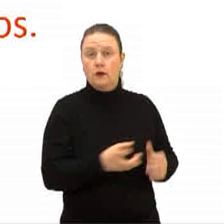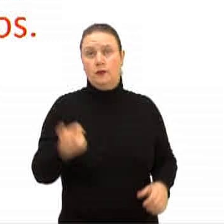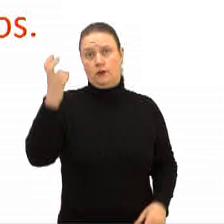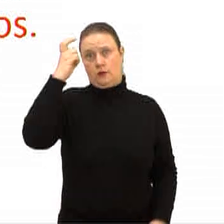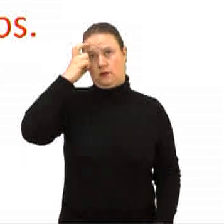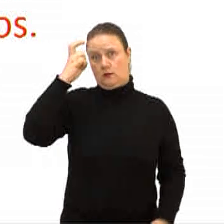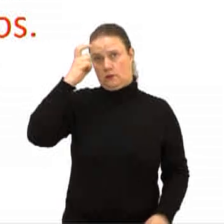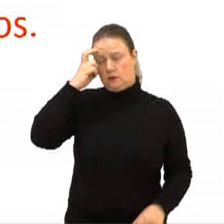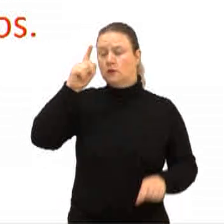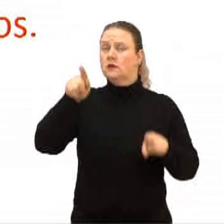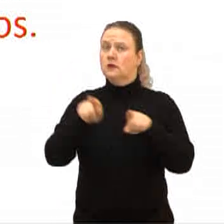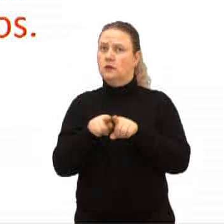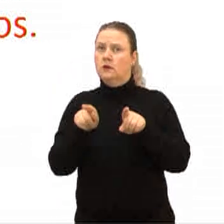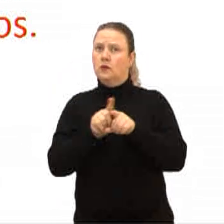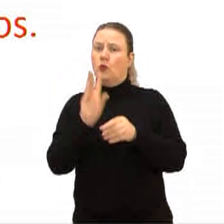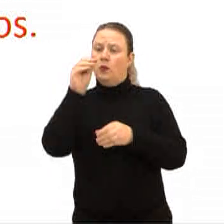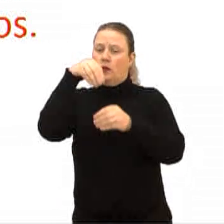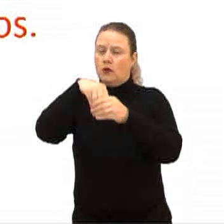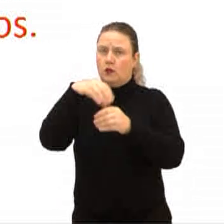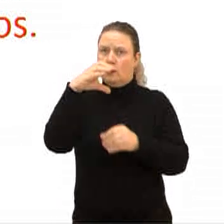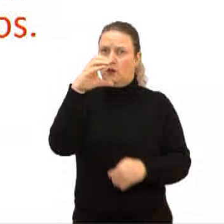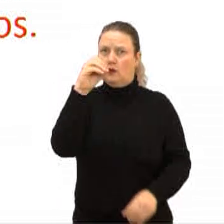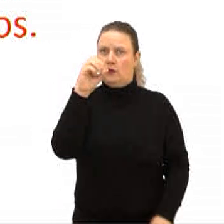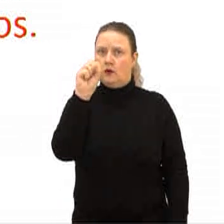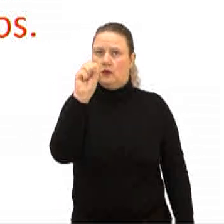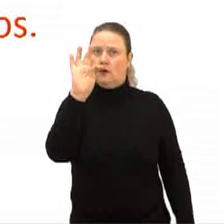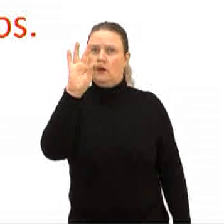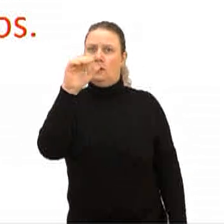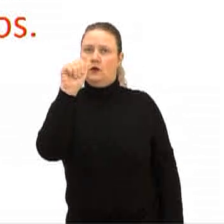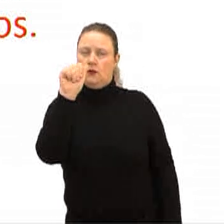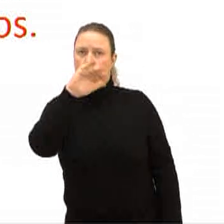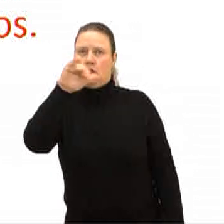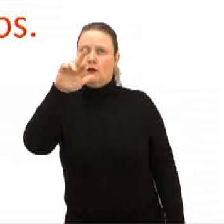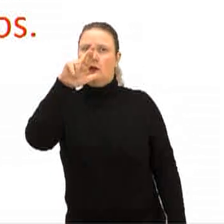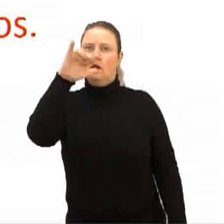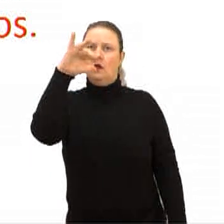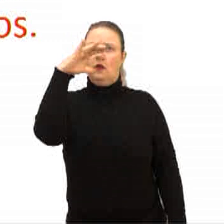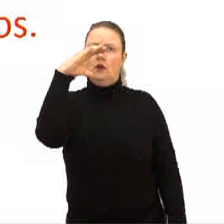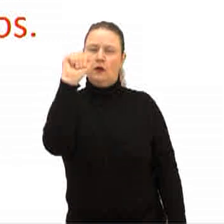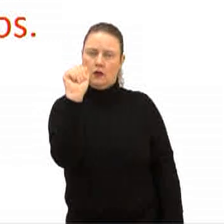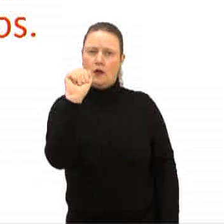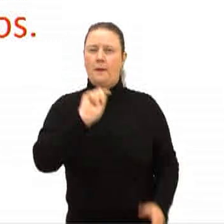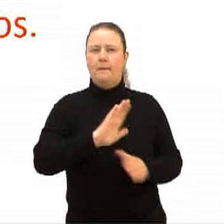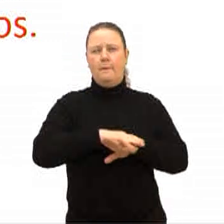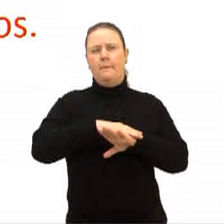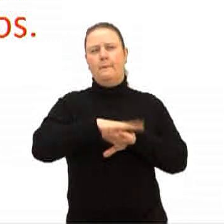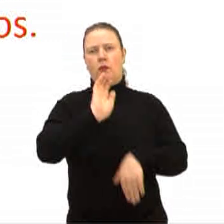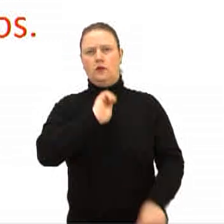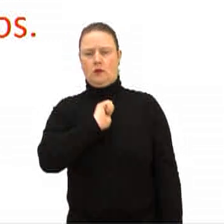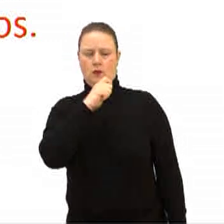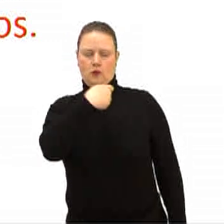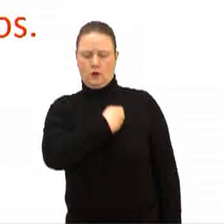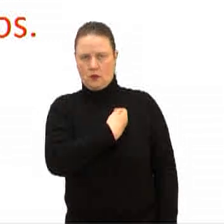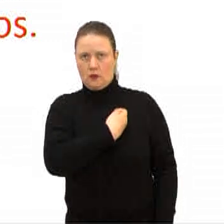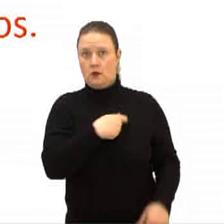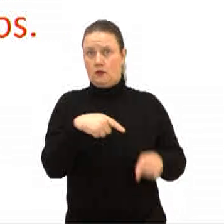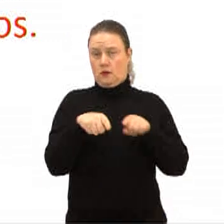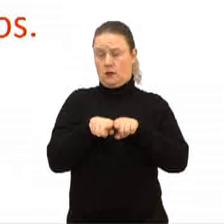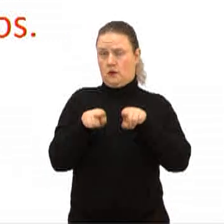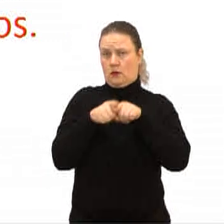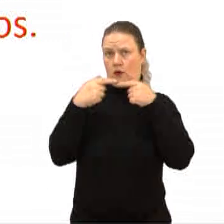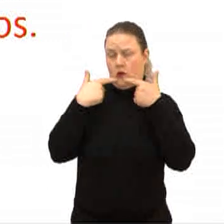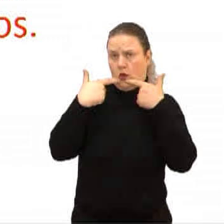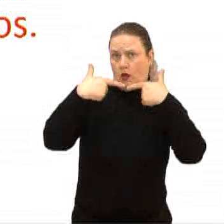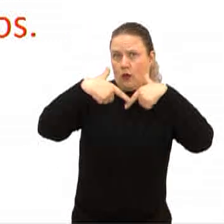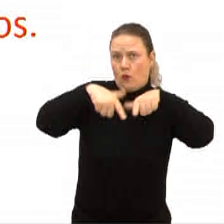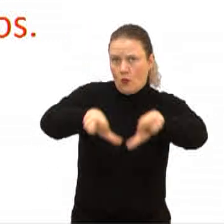que dentro delas a Costa Rica talvez seja a mais espanhola de todas e que dentro dessa situação do idioma espanhol nós